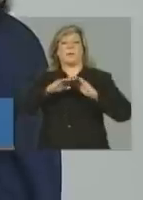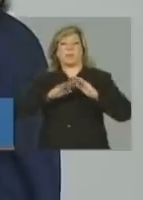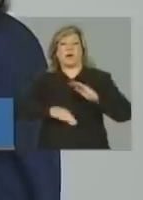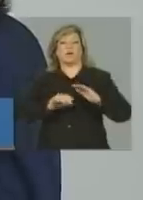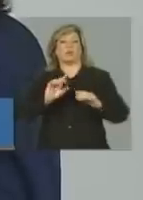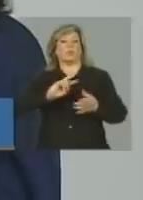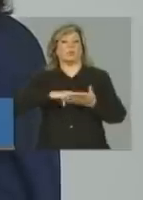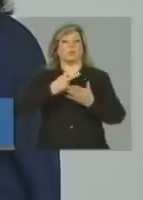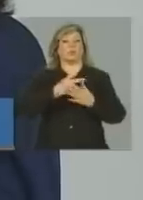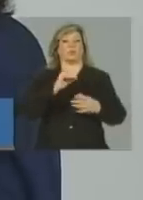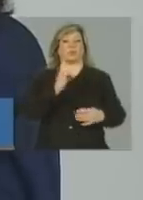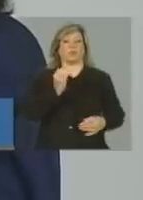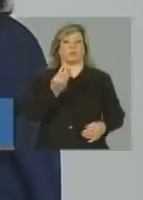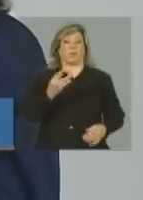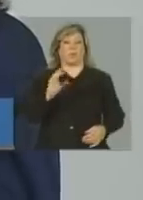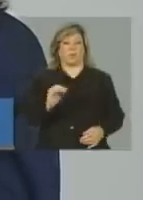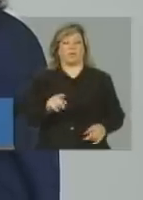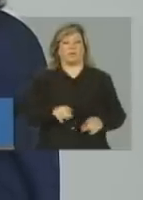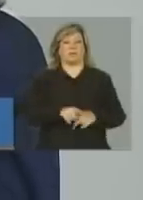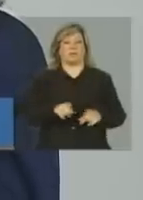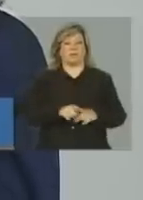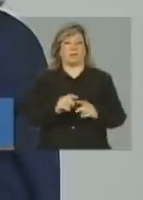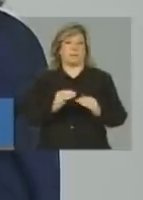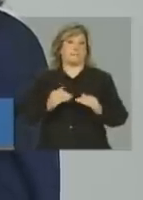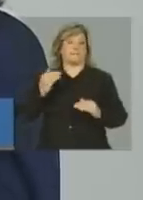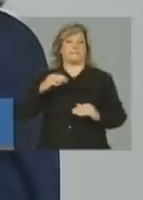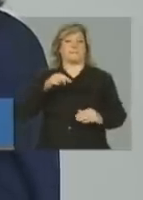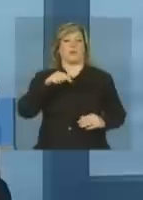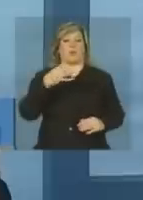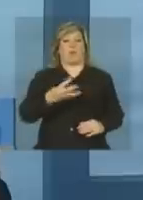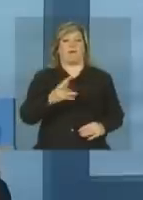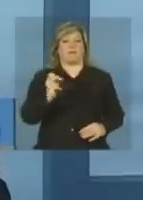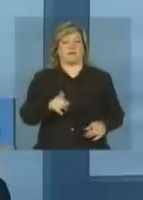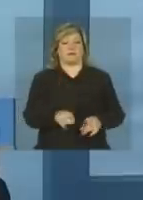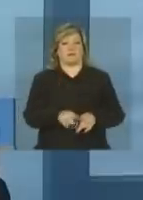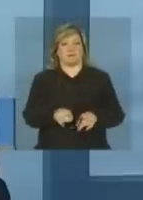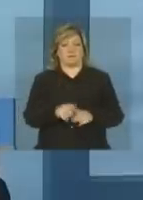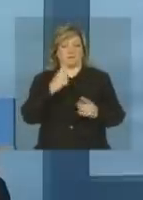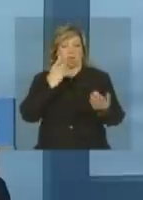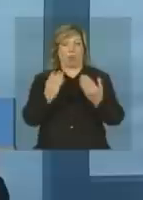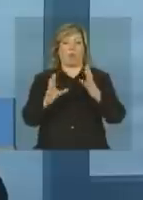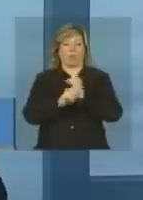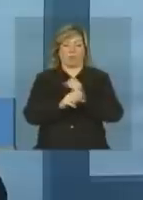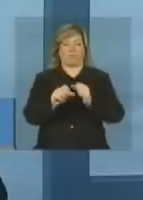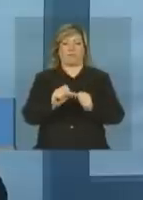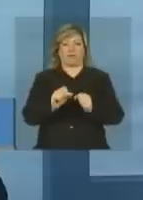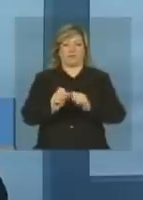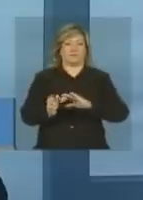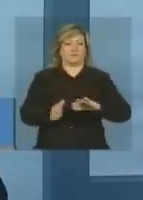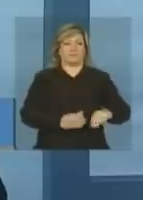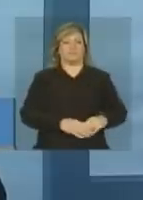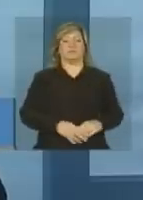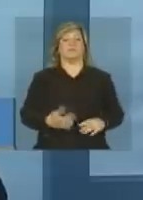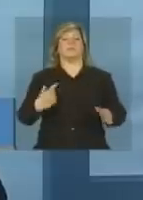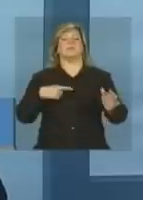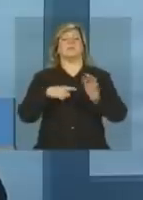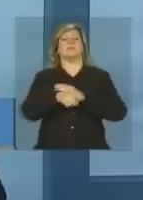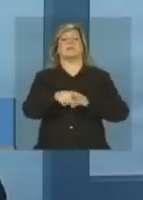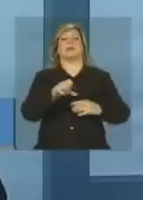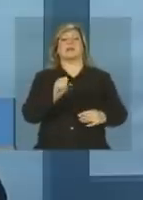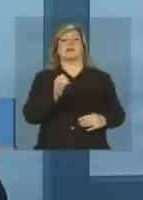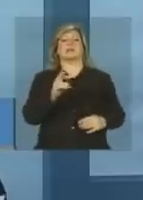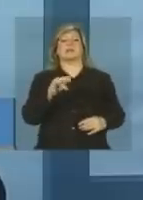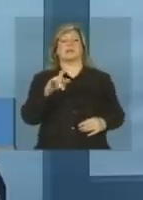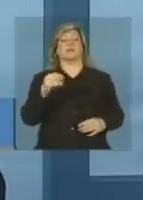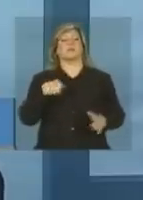ao quádruplo do que foi recebido indevidamente. Bom, Sérgio, tem duas perguntas muito parecidas em relação ao uso do recurso do